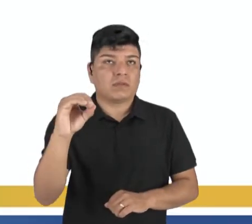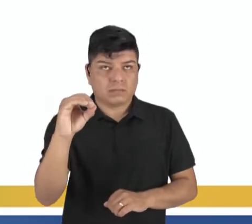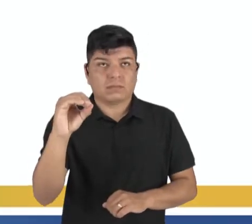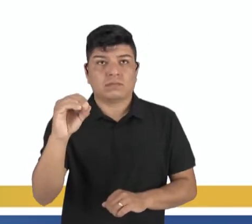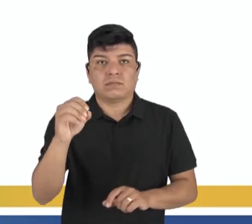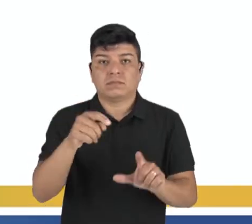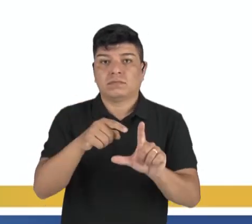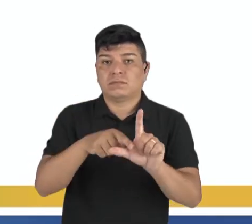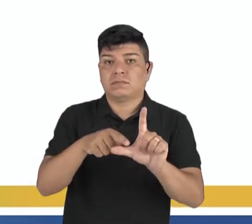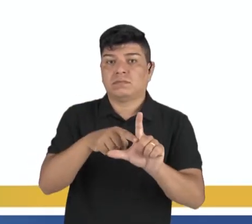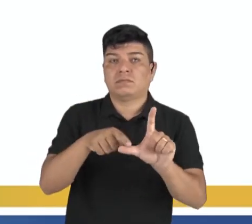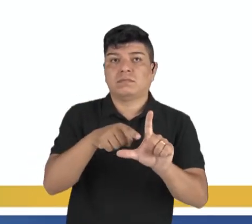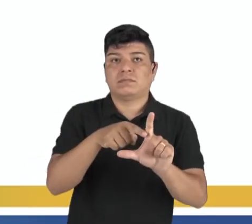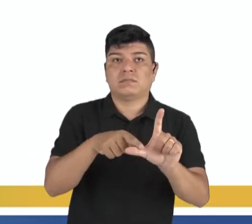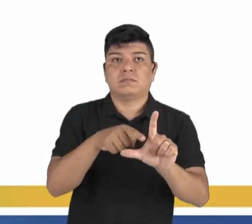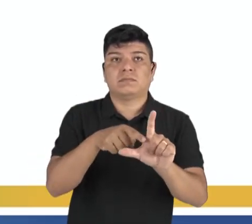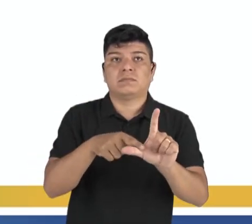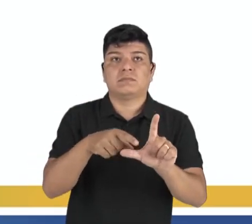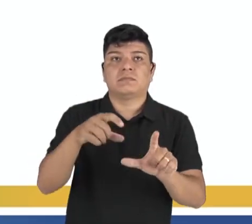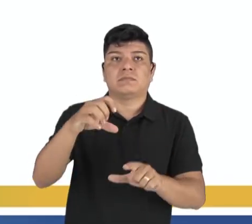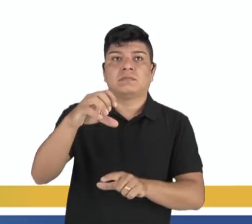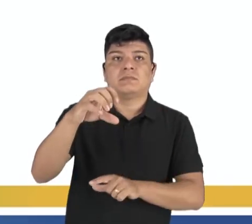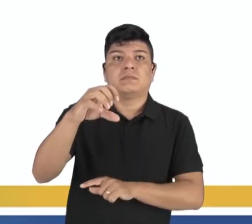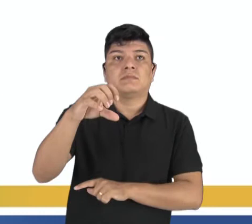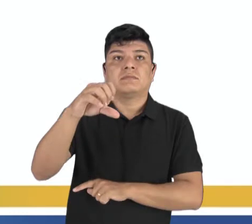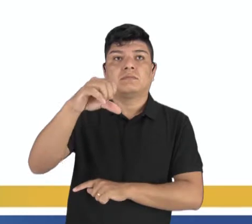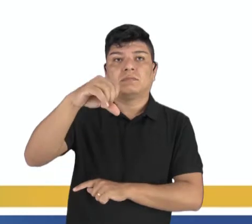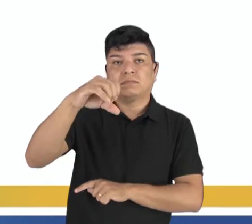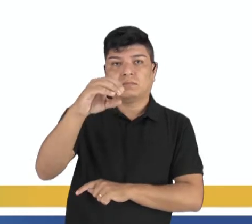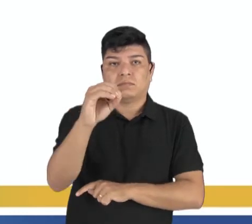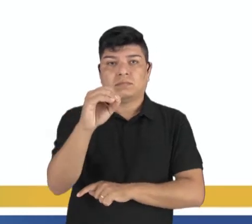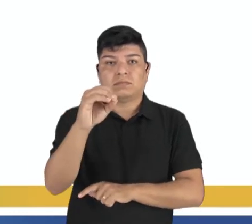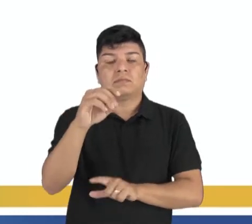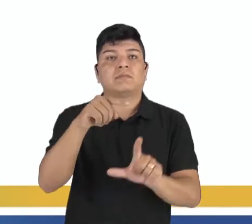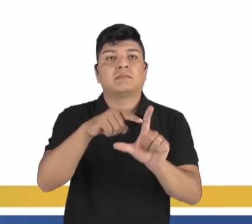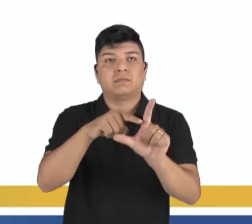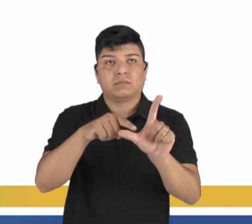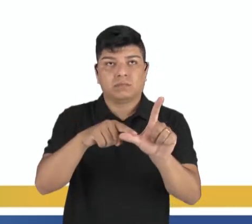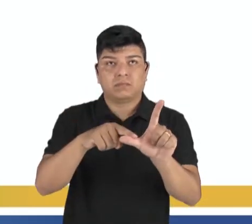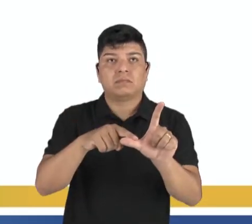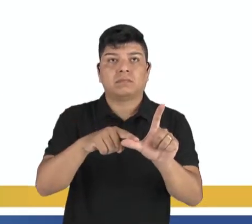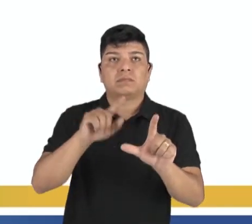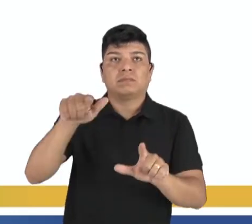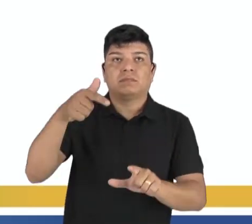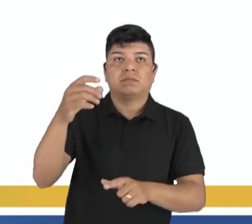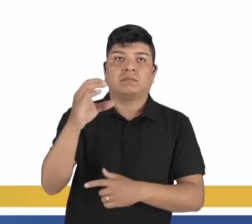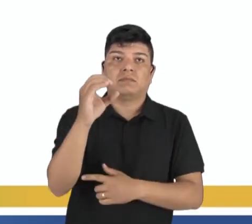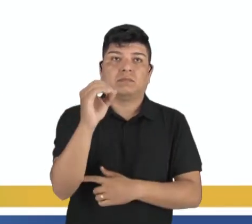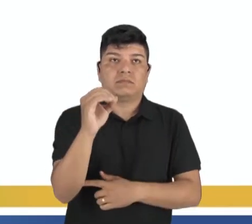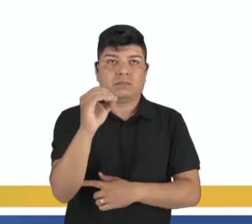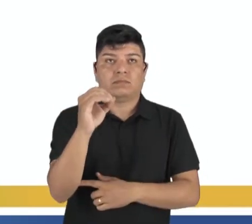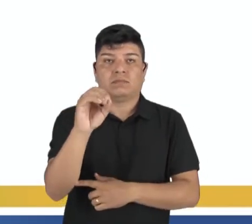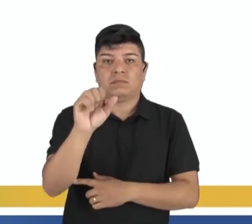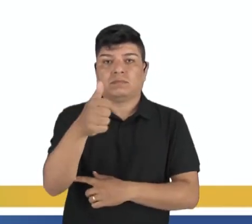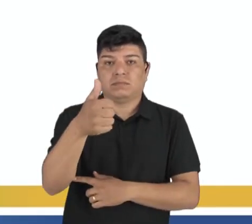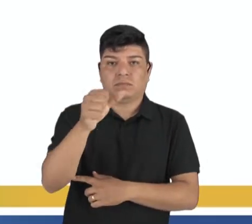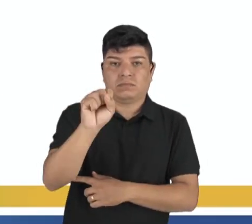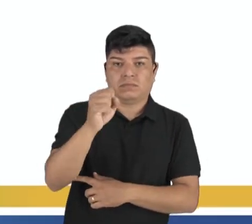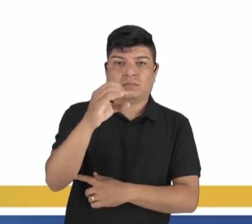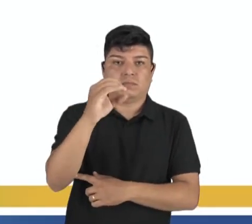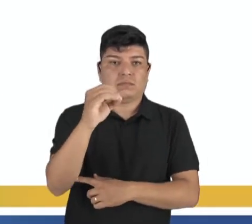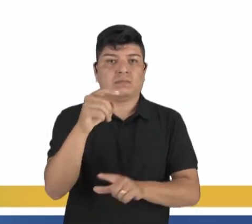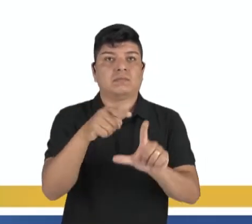amplitude de 90 graus nesse primeiro caso uma segundo caso nós temos uma rotação de centro o e medida de um produto de